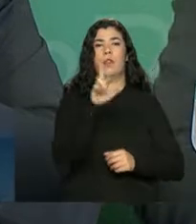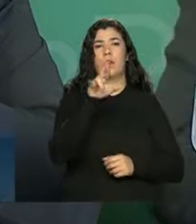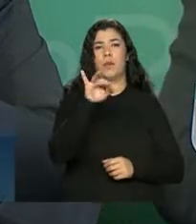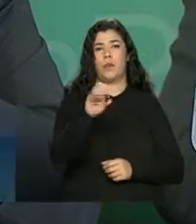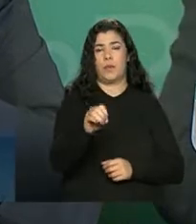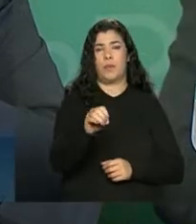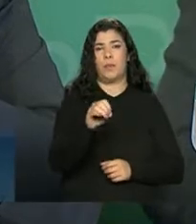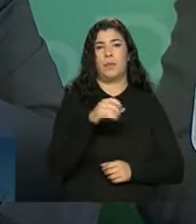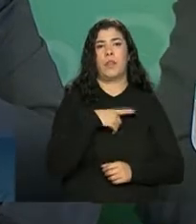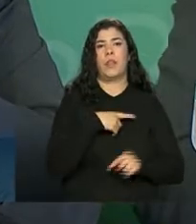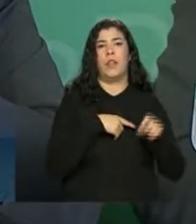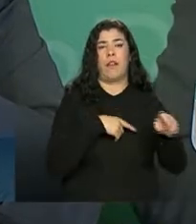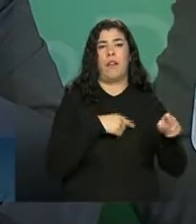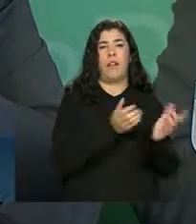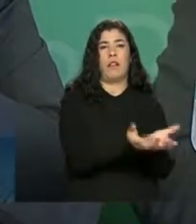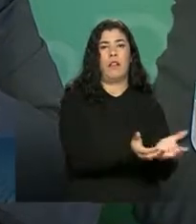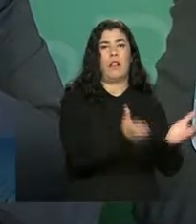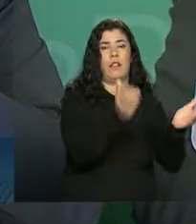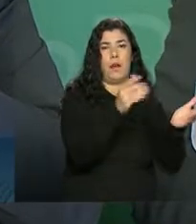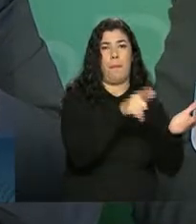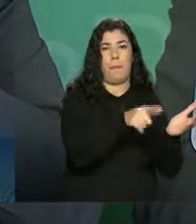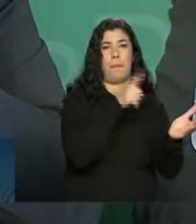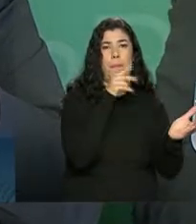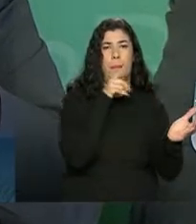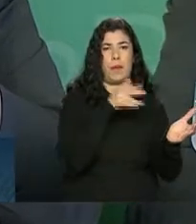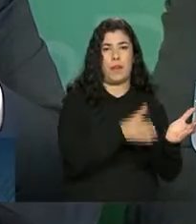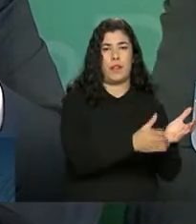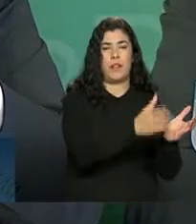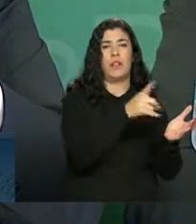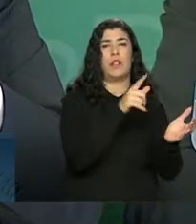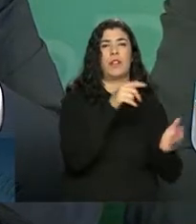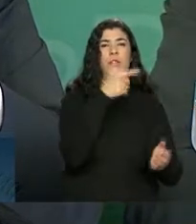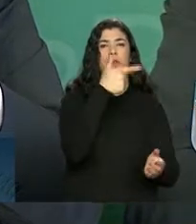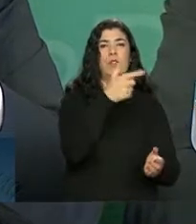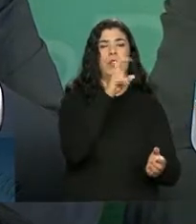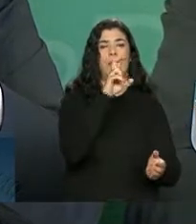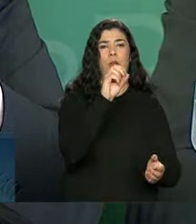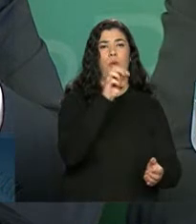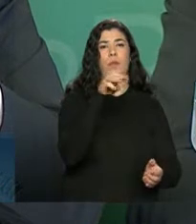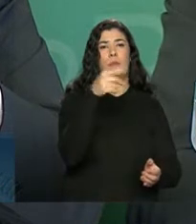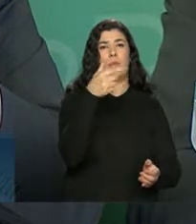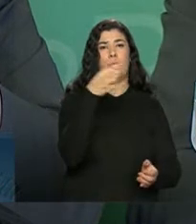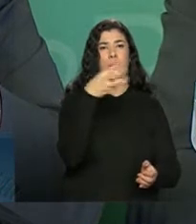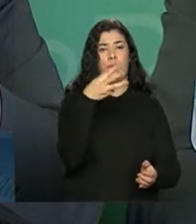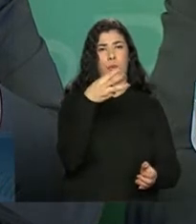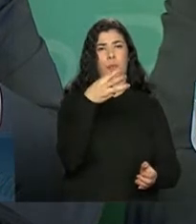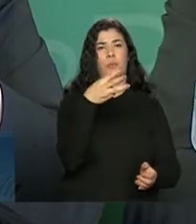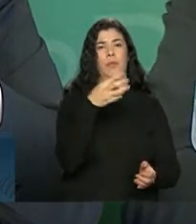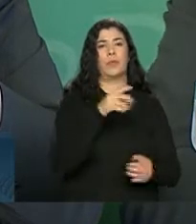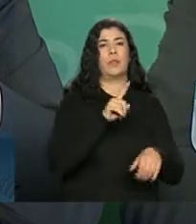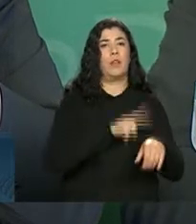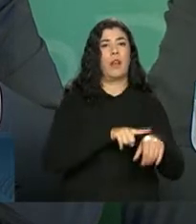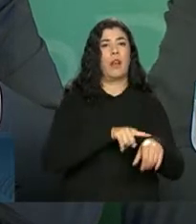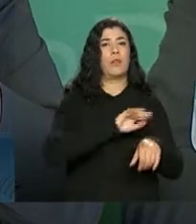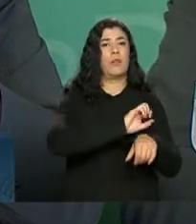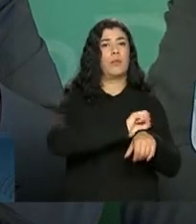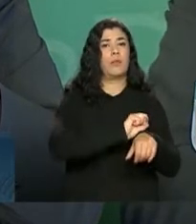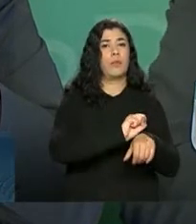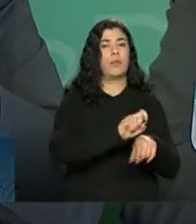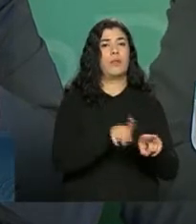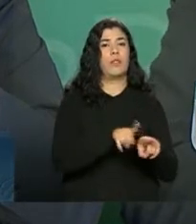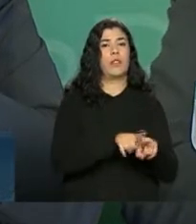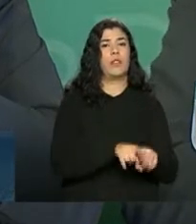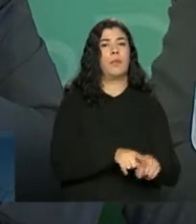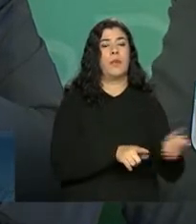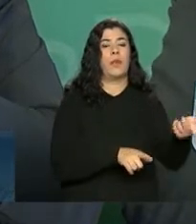tinha o limite de 250 a média de 250 metros cúbicos por segundo que tinha um outro